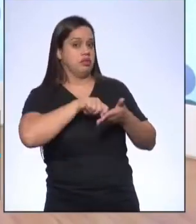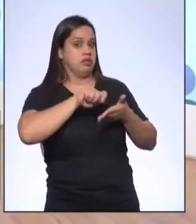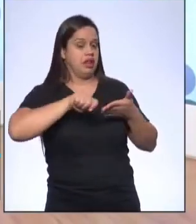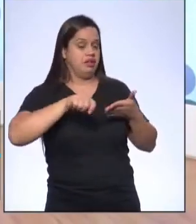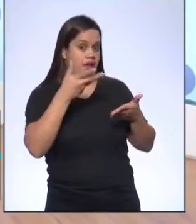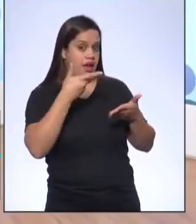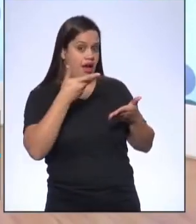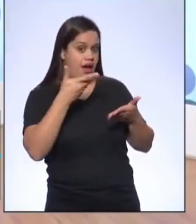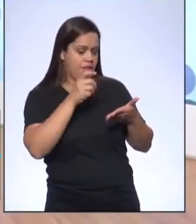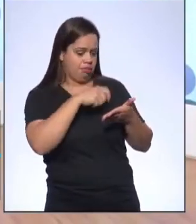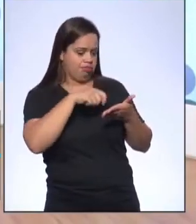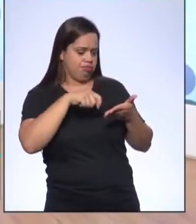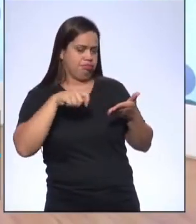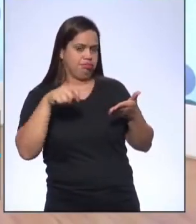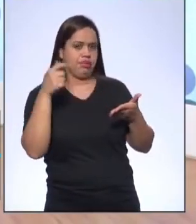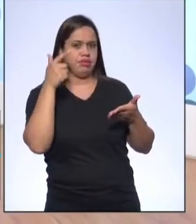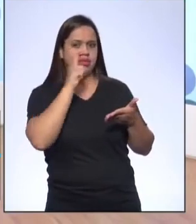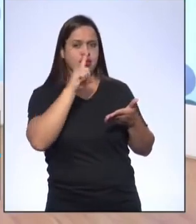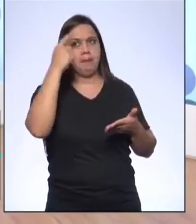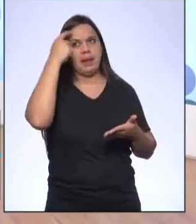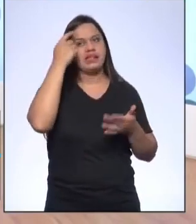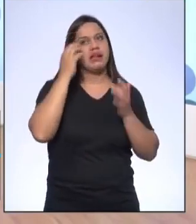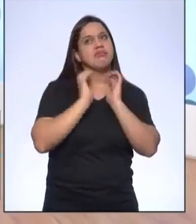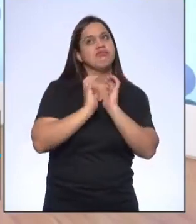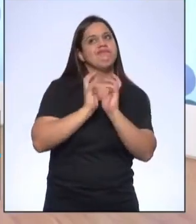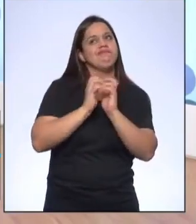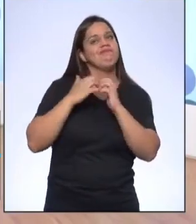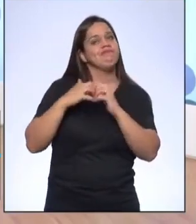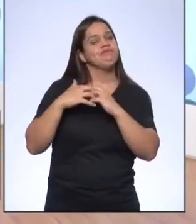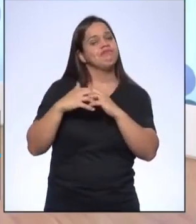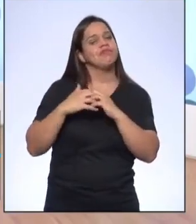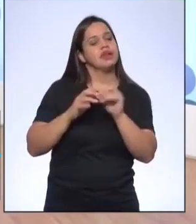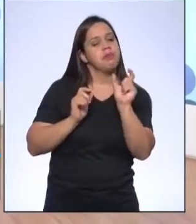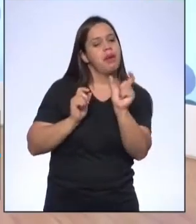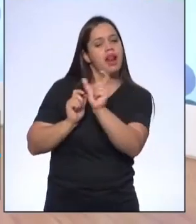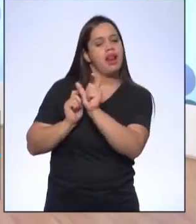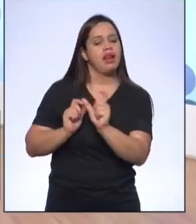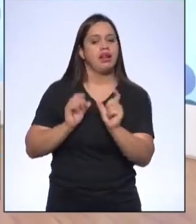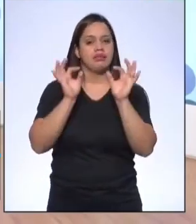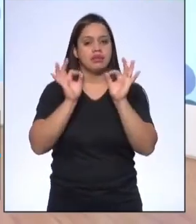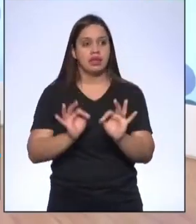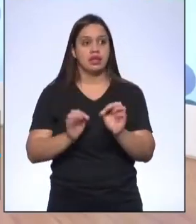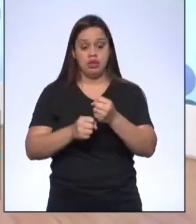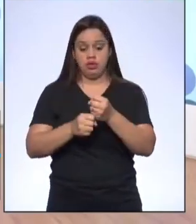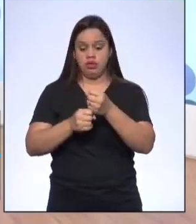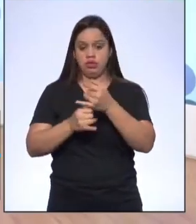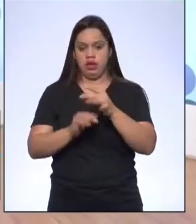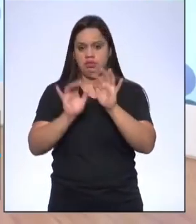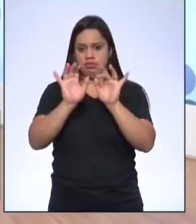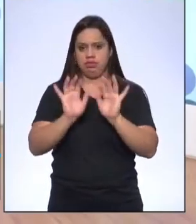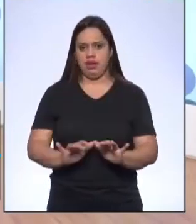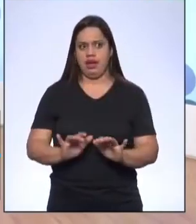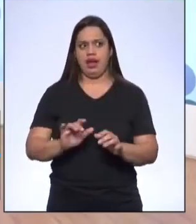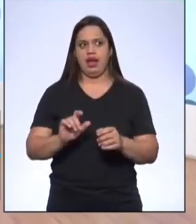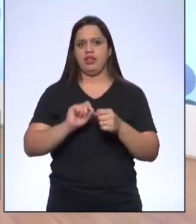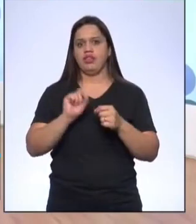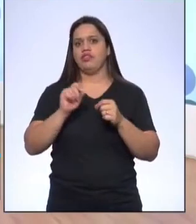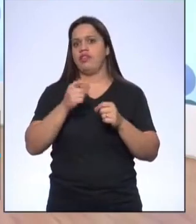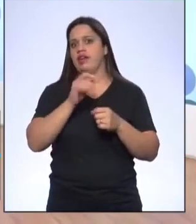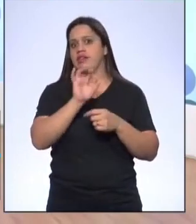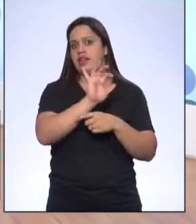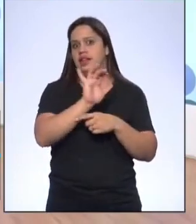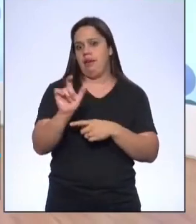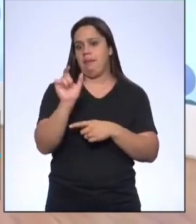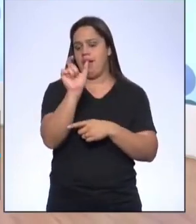rápido, não dá tempo de fazer a reflexão e escolher direitinho as palavras. No chat que a gente tem que escrever rapidinho, a gente vai escrever